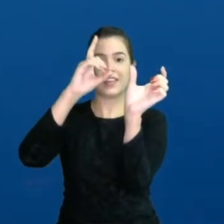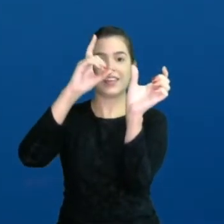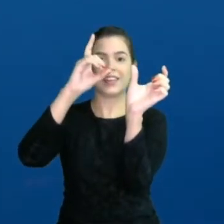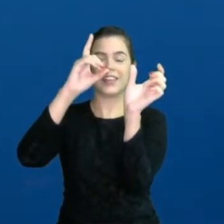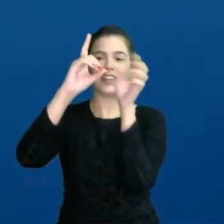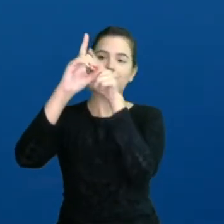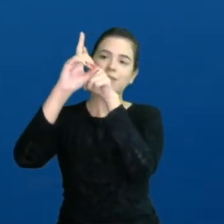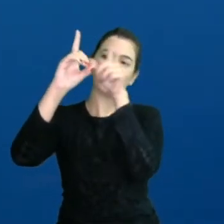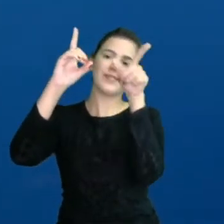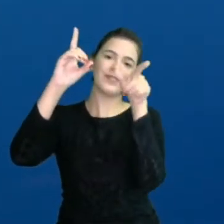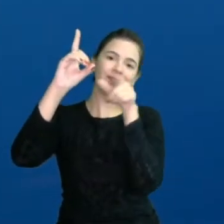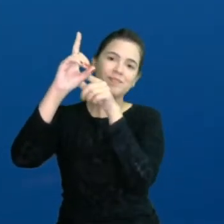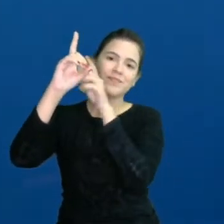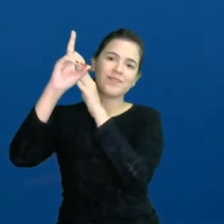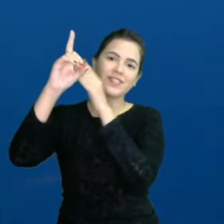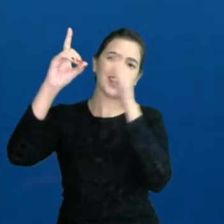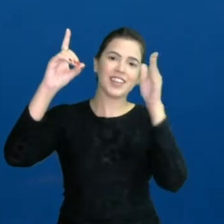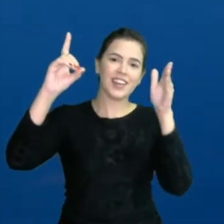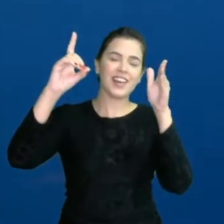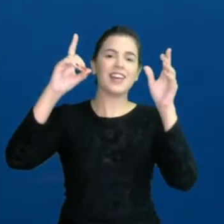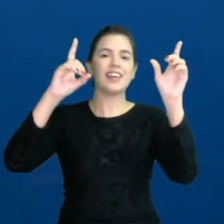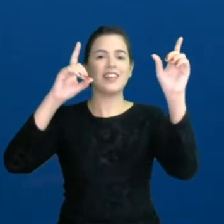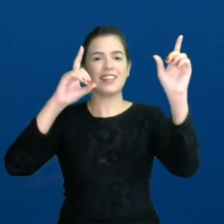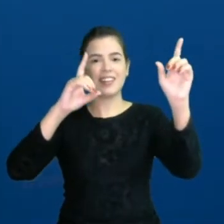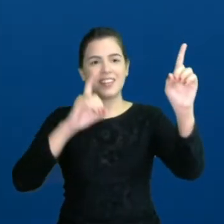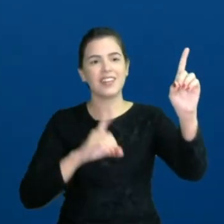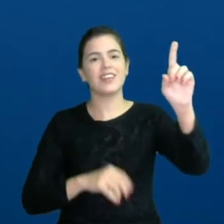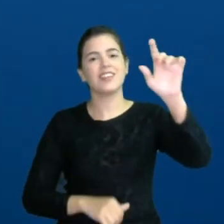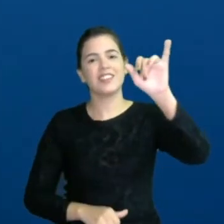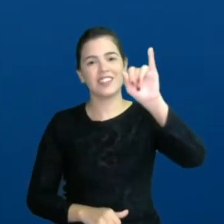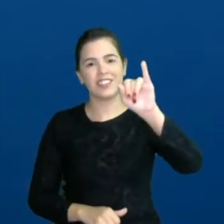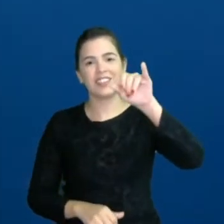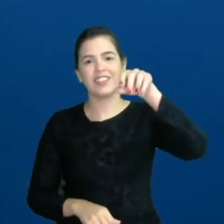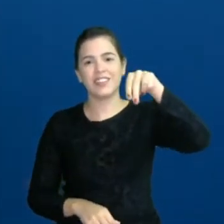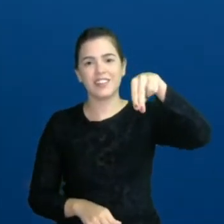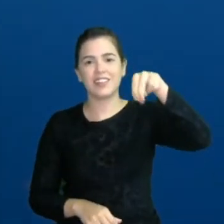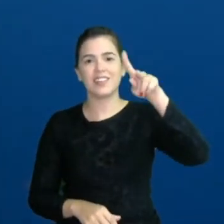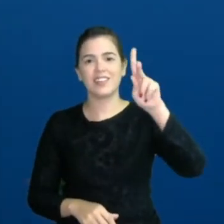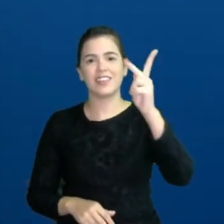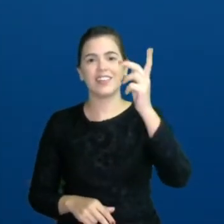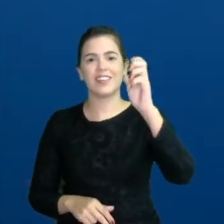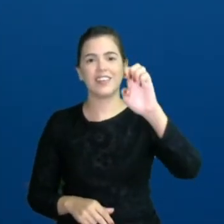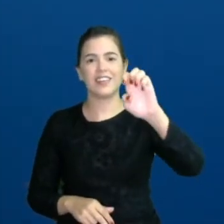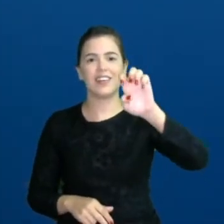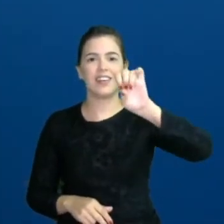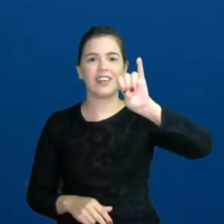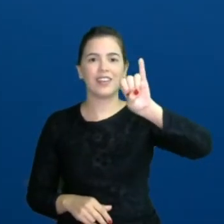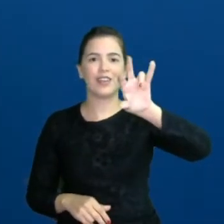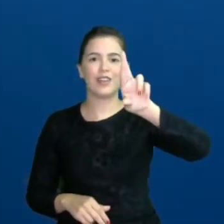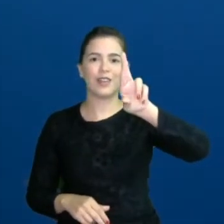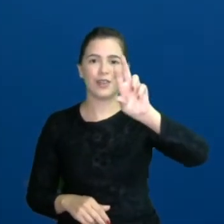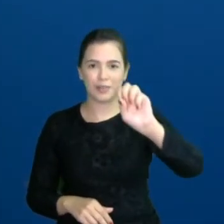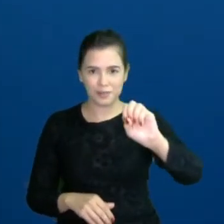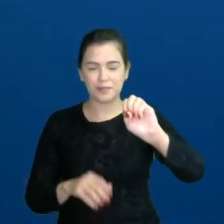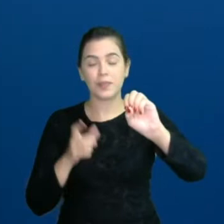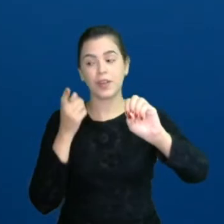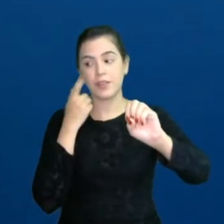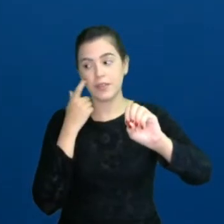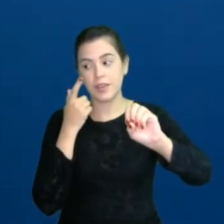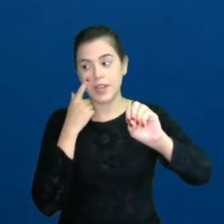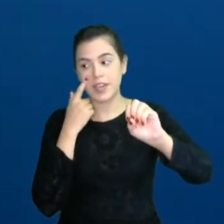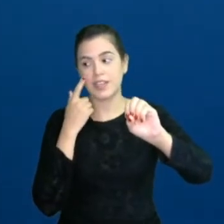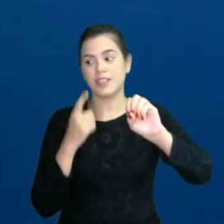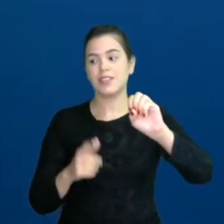é a letrinha D na palavra dinheiro. Olha a barriguinha do B. Veio